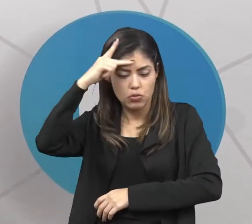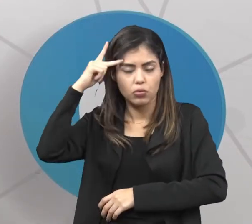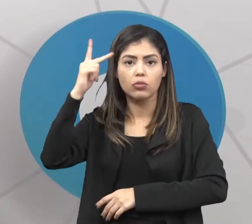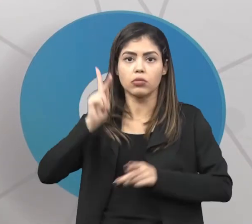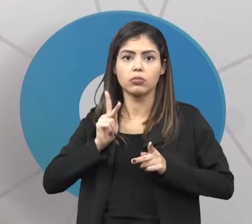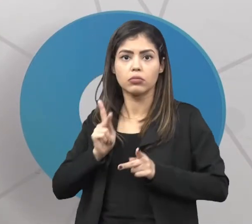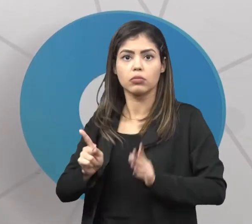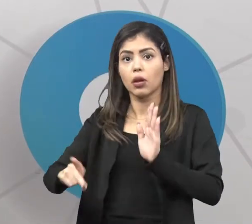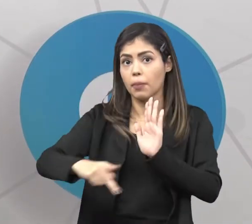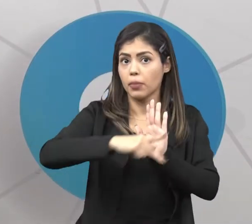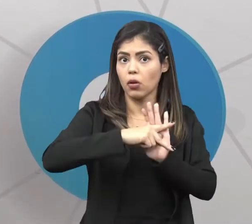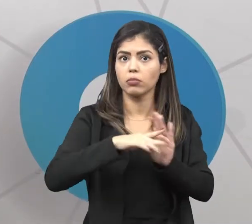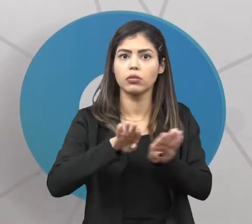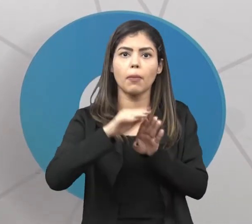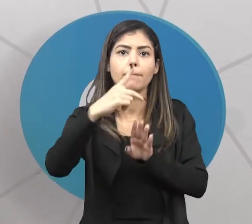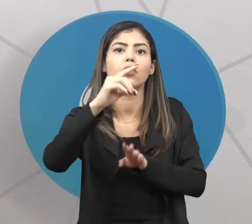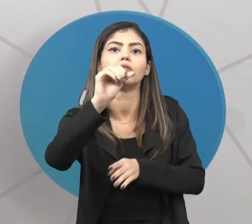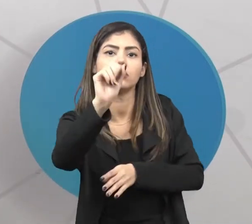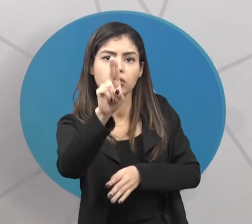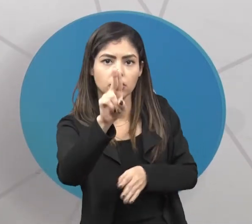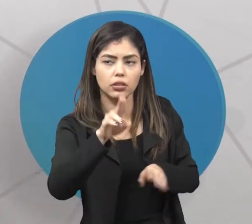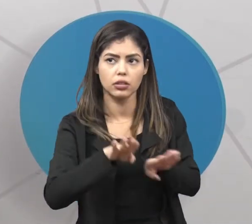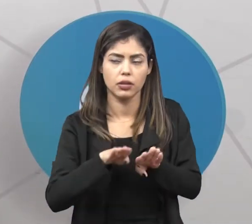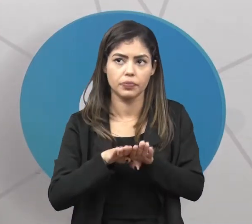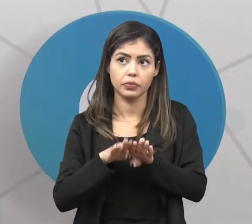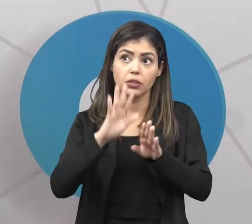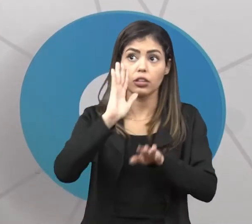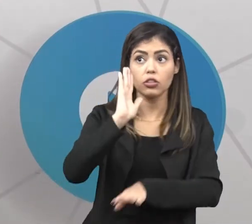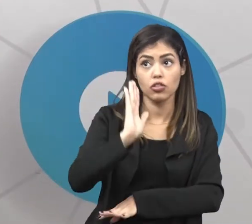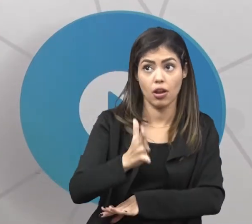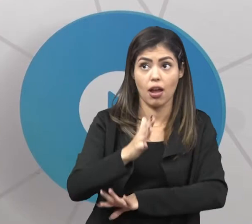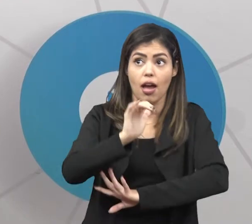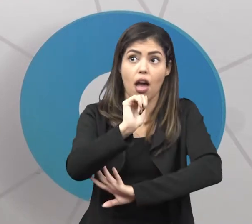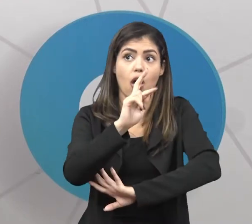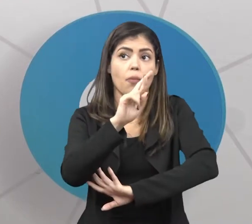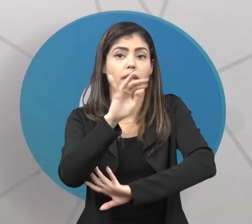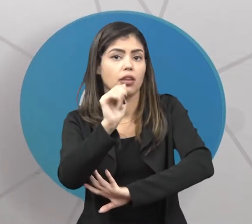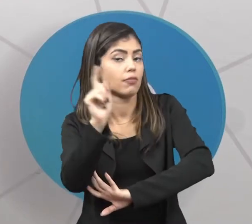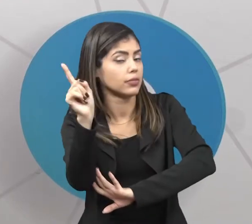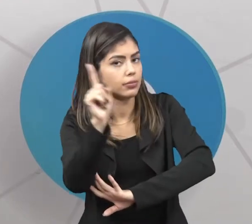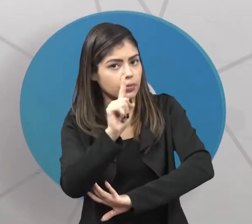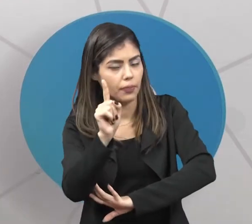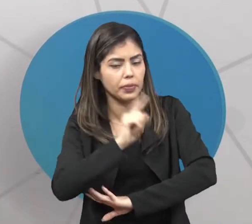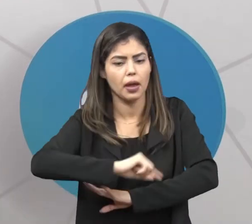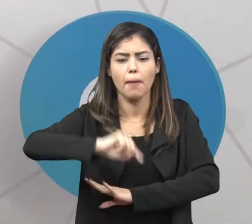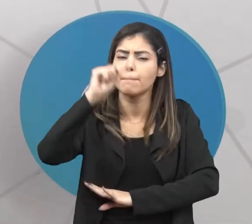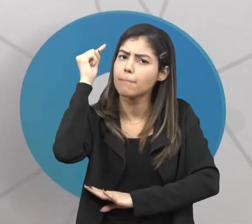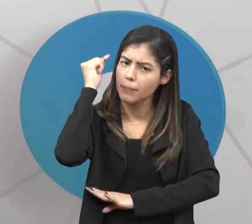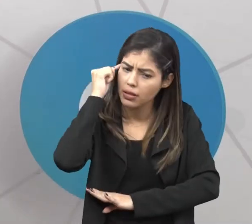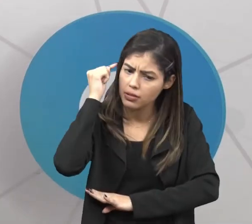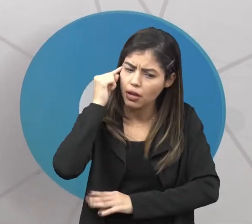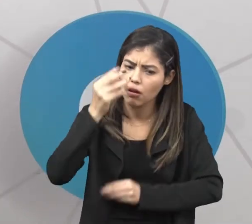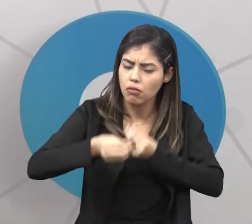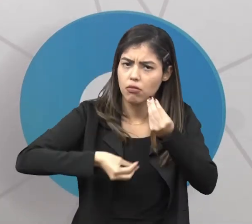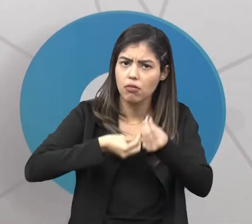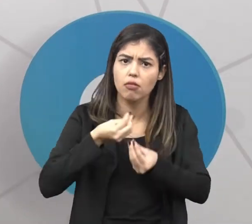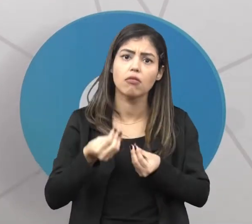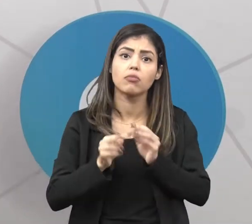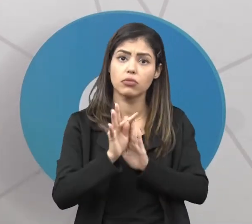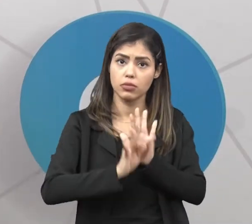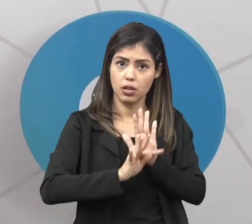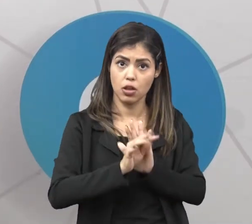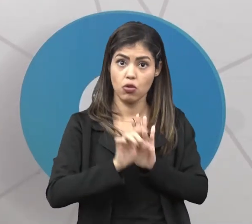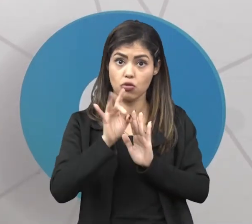crônica não. De certa forma, o cronista induz você a pensar como ele, mas ele não